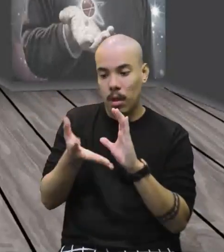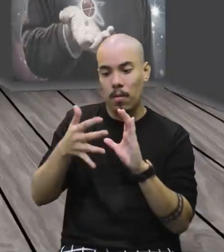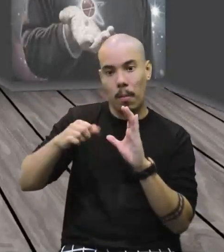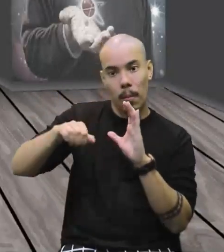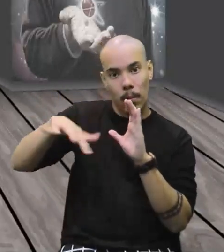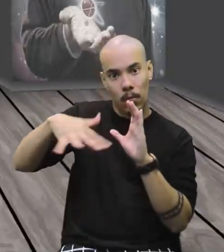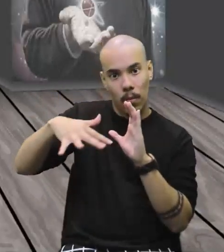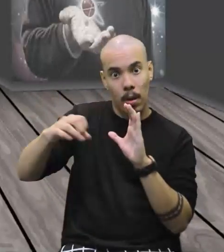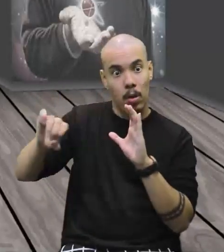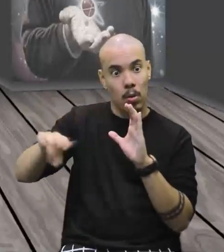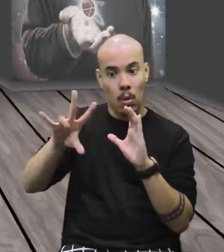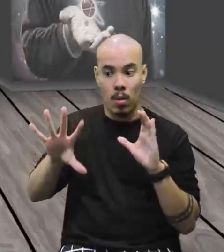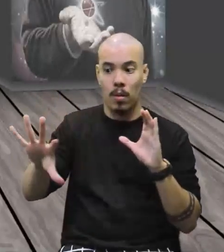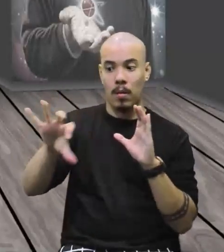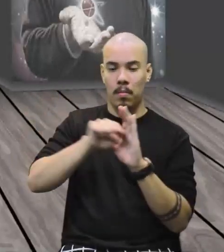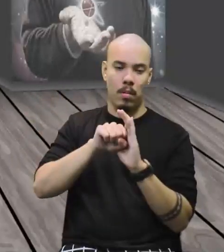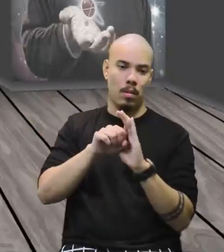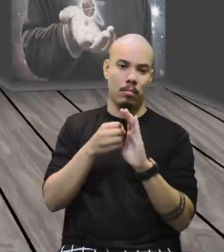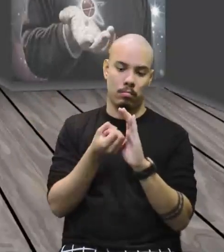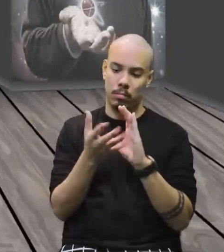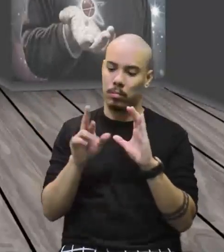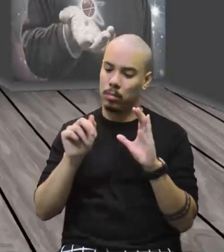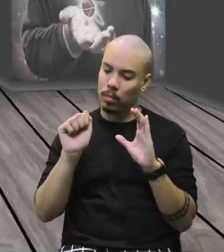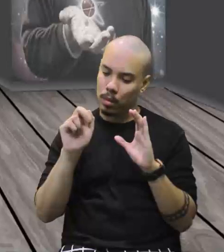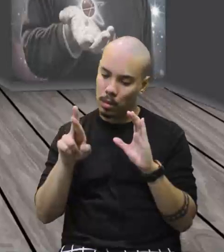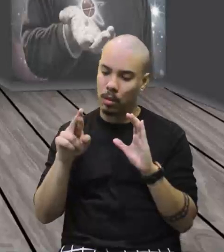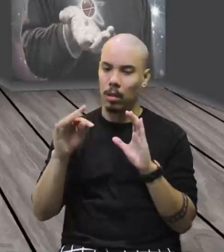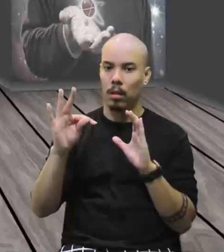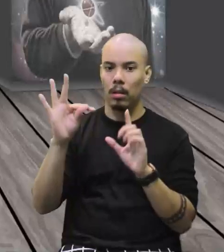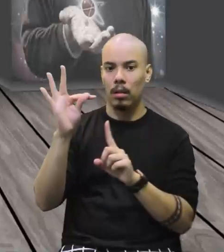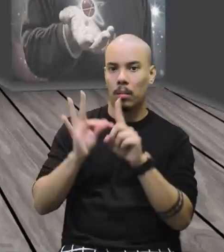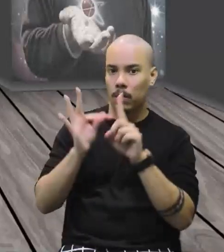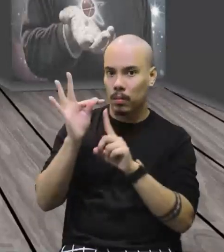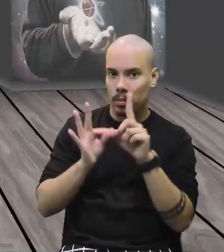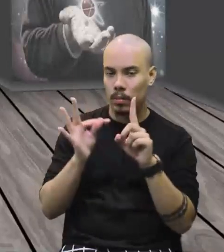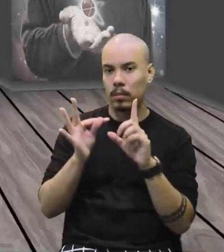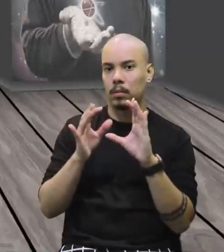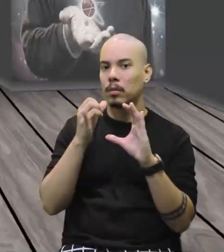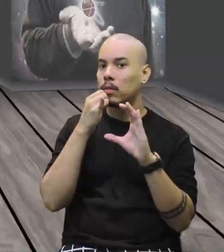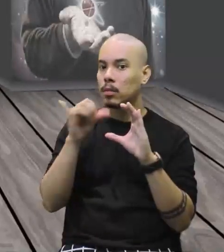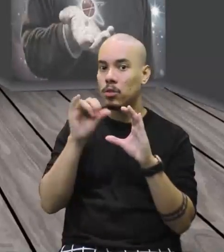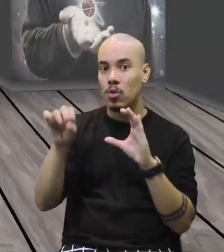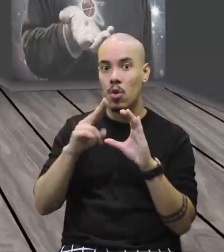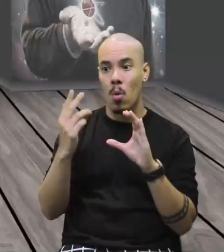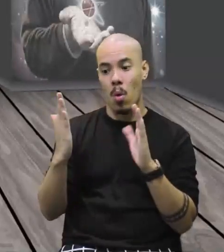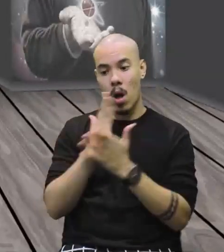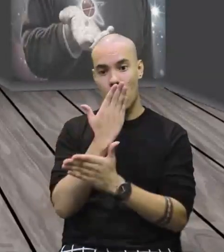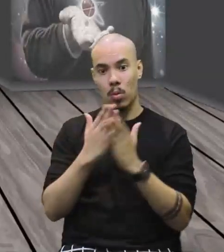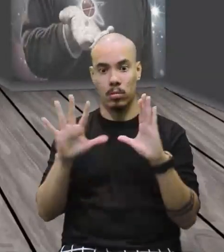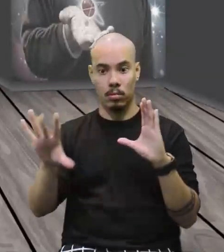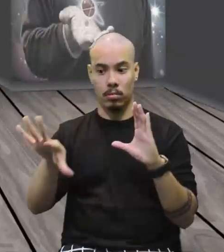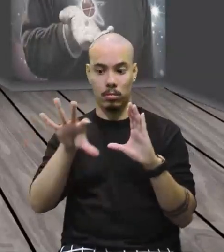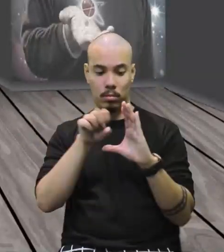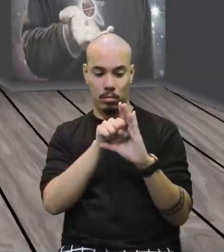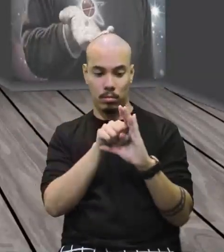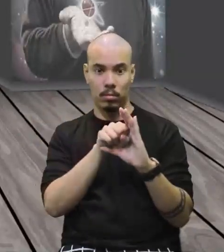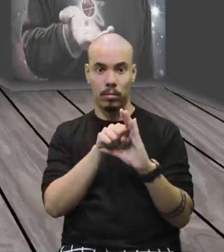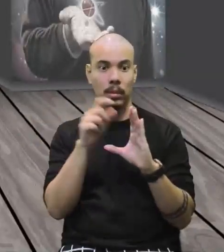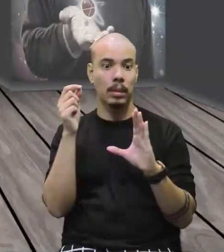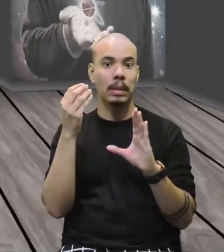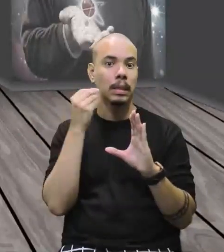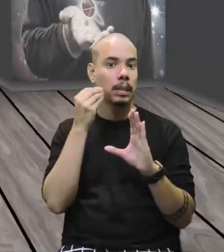movimento, algum tipo d'água, ar ou temperatura para gerar energia elétrica, e outros vão receber para gerar o contrário,